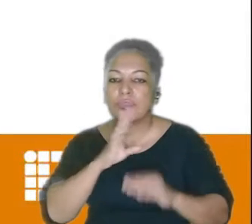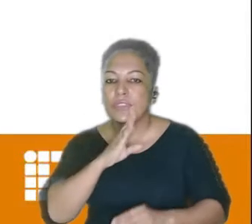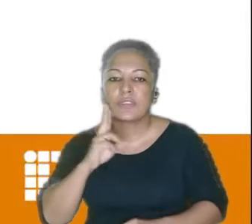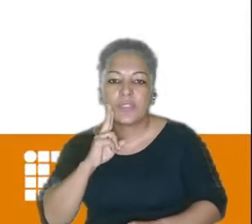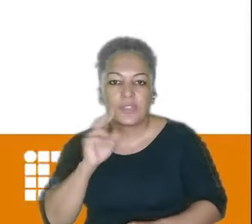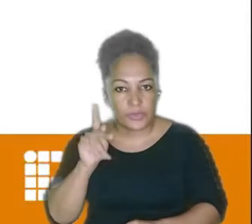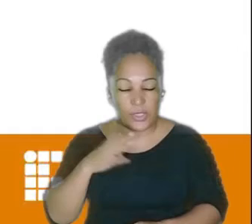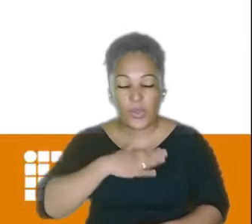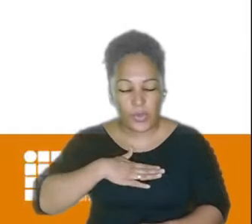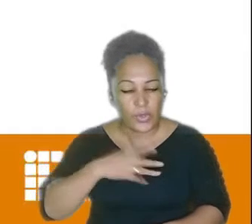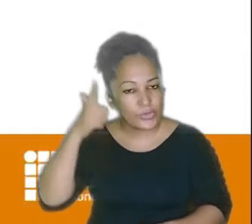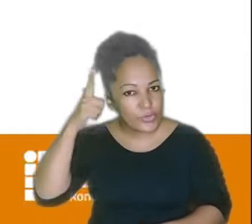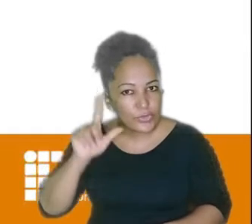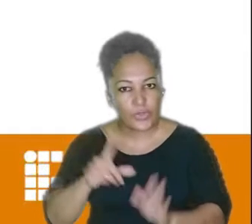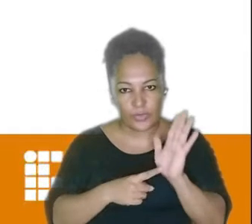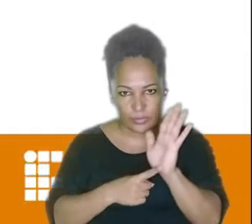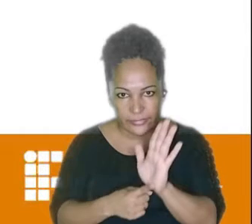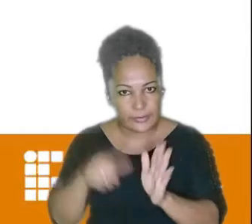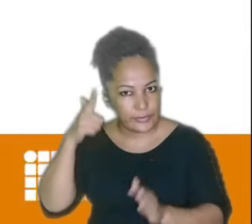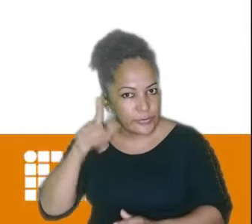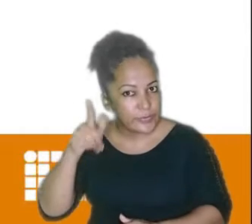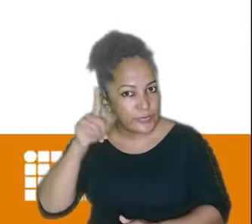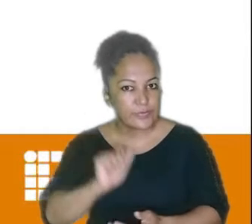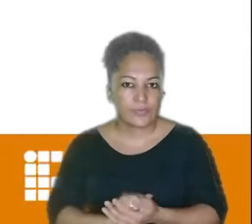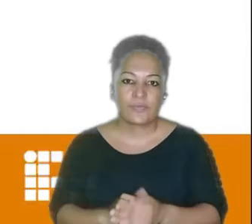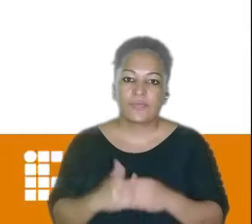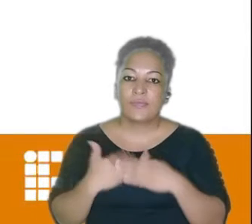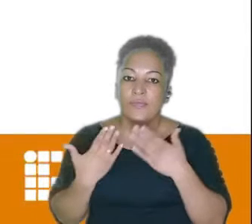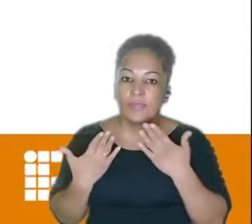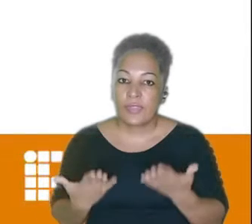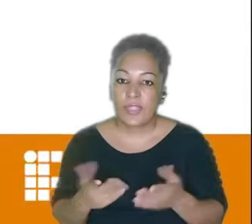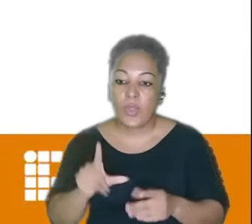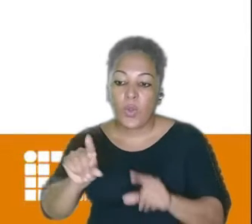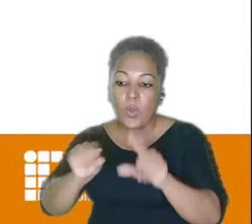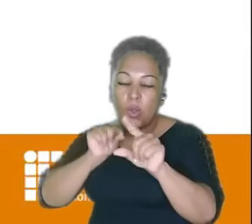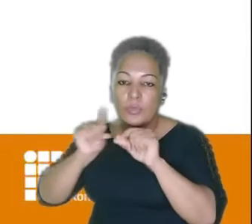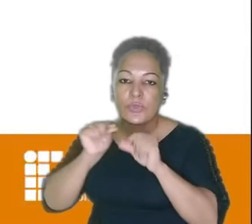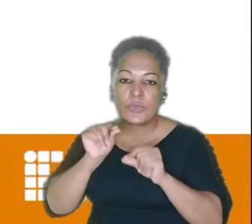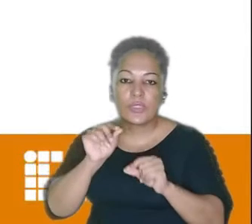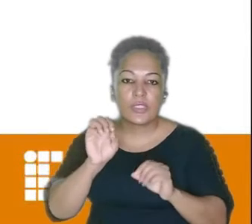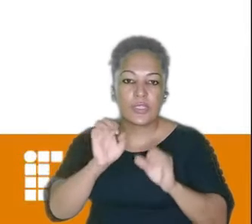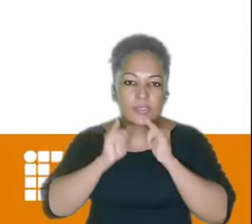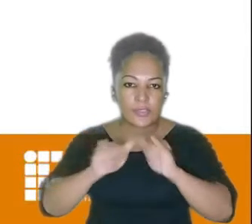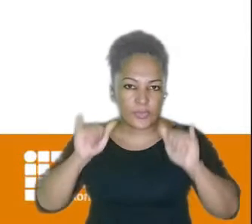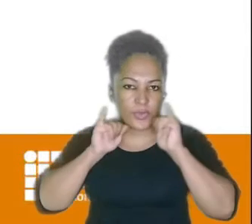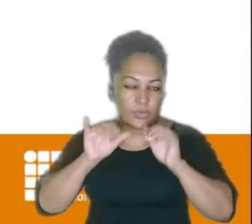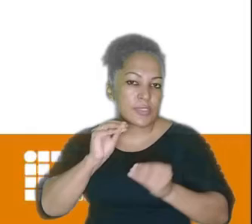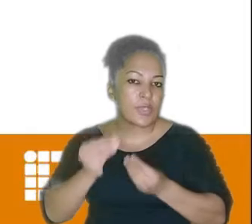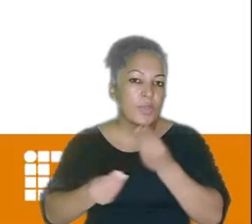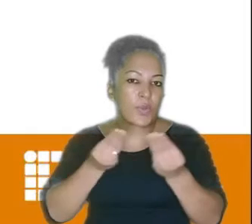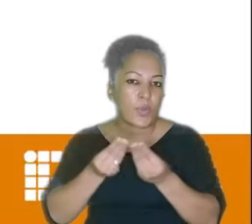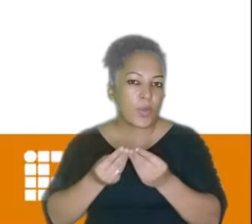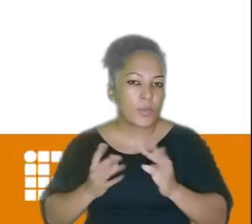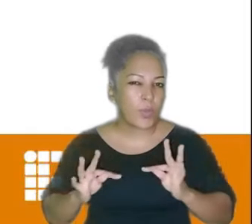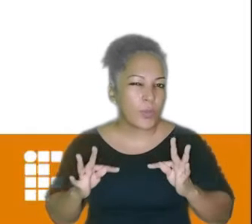isso, a gente gosta sempre de estar revisando esses conteúdos. Então, o levantamento das informações sobre o domínio é